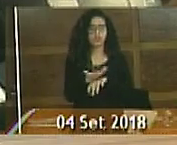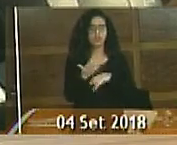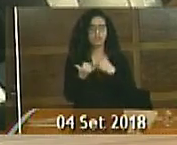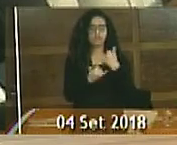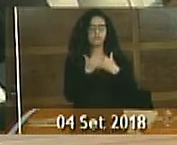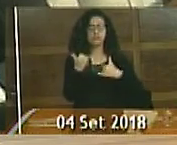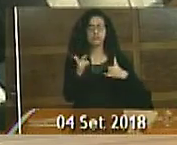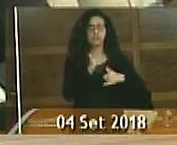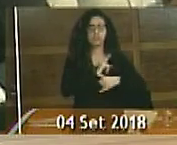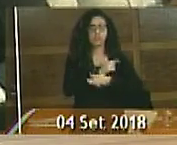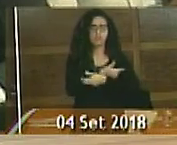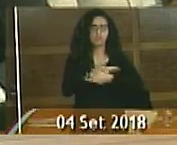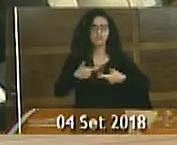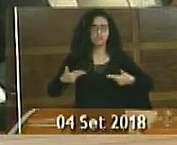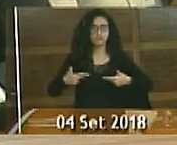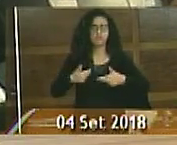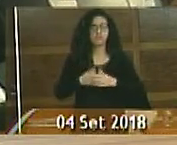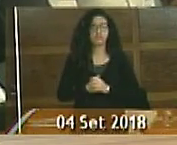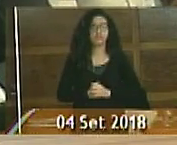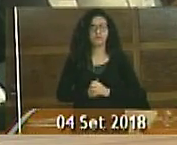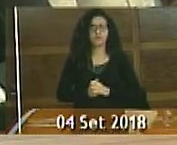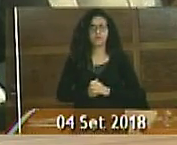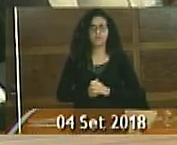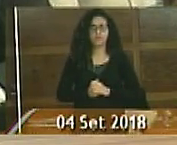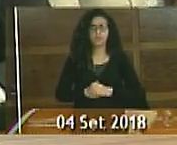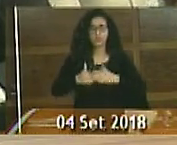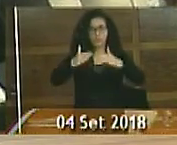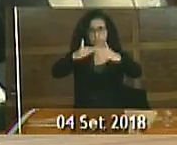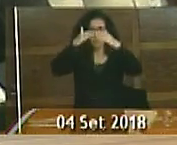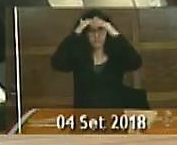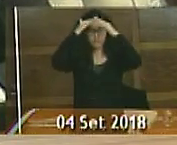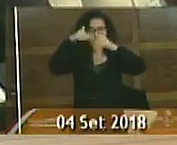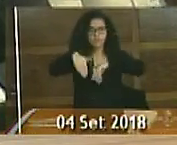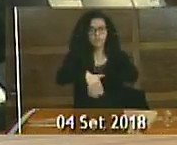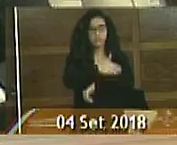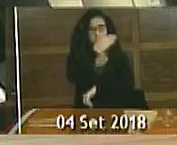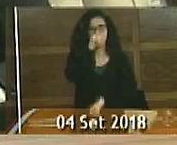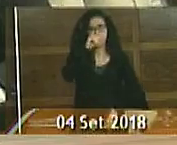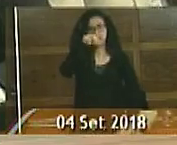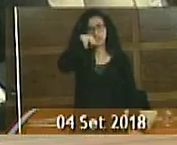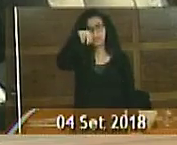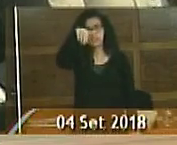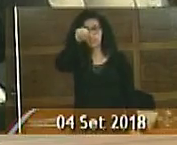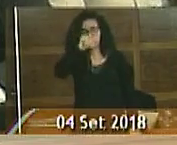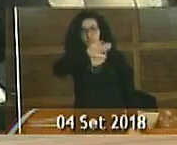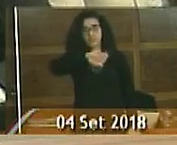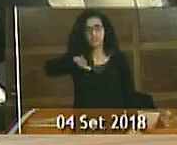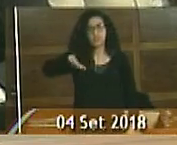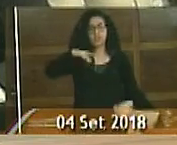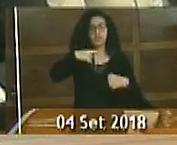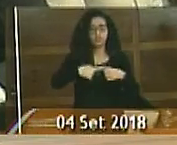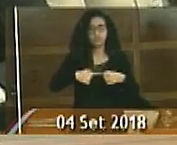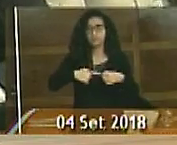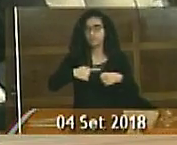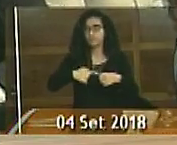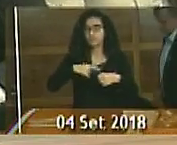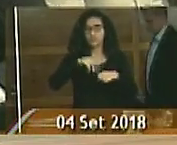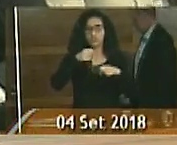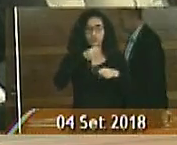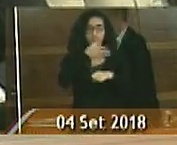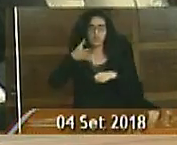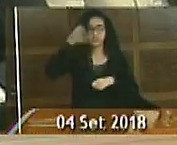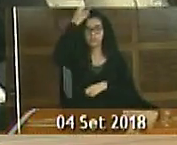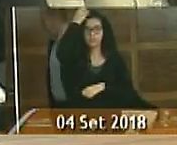ping-pong, mesa de xadrez, com cobertura na rua Ina Alves, próximo à Avenida Itanguá, Nova Angra.